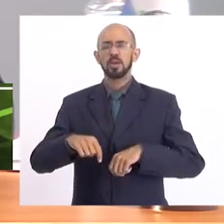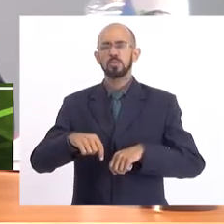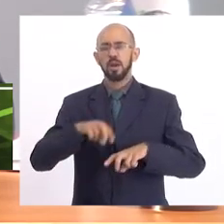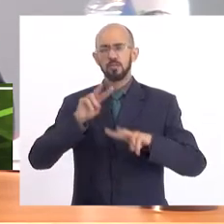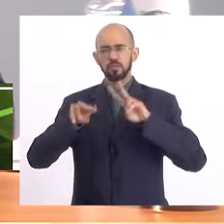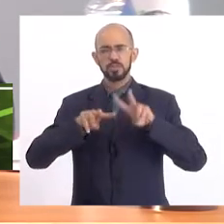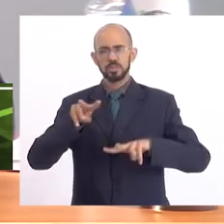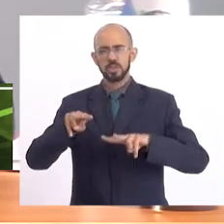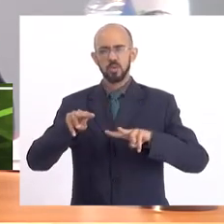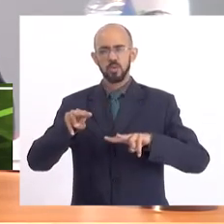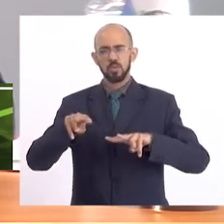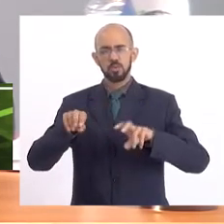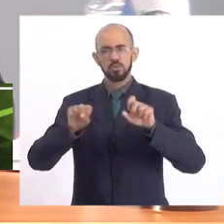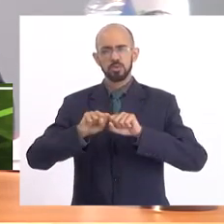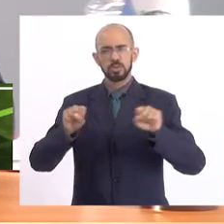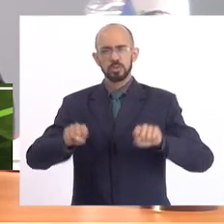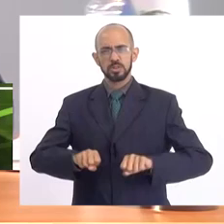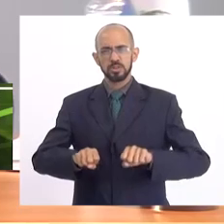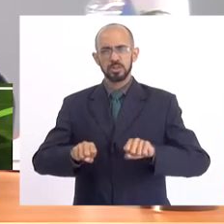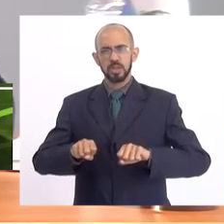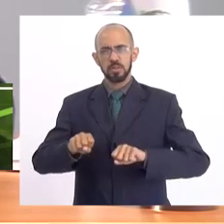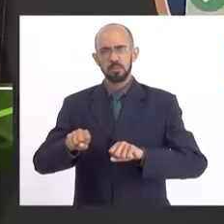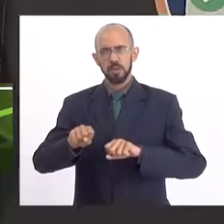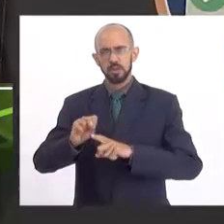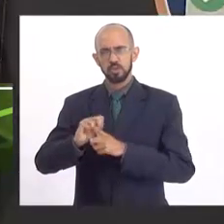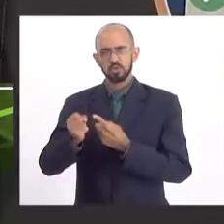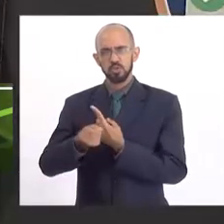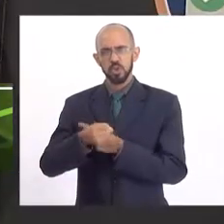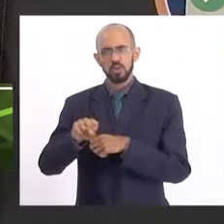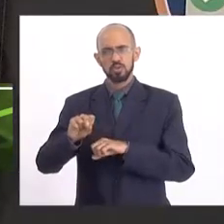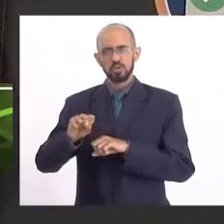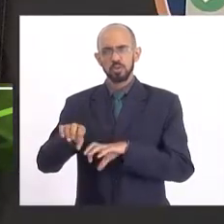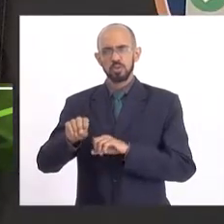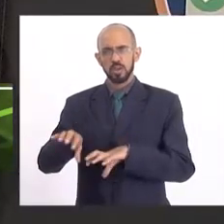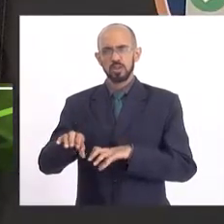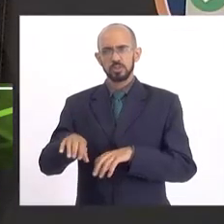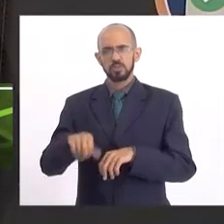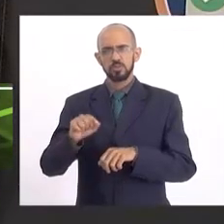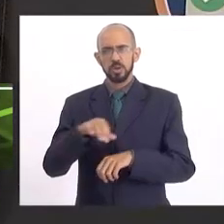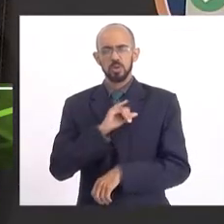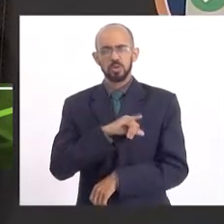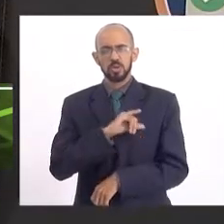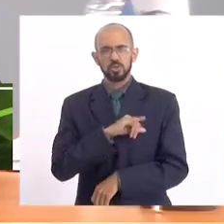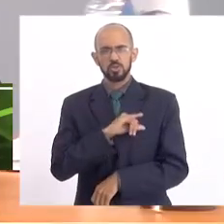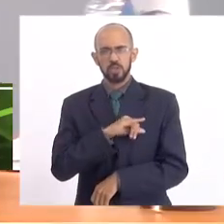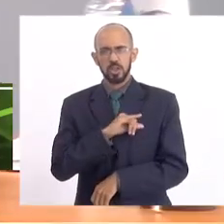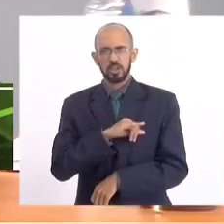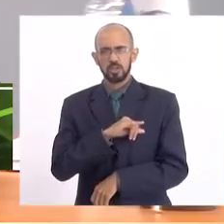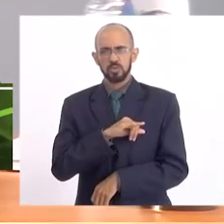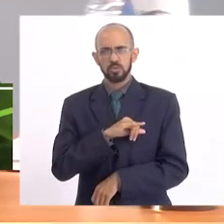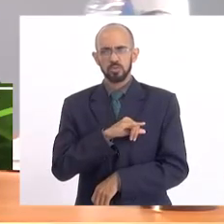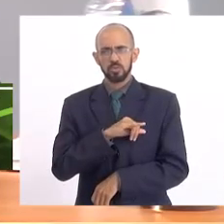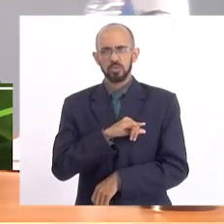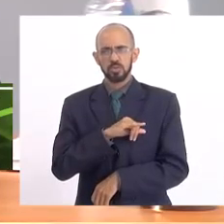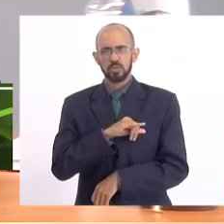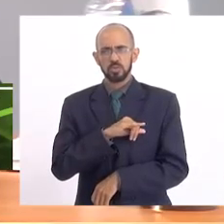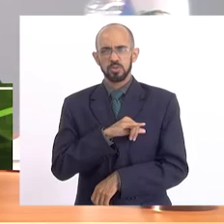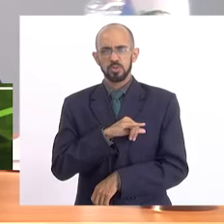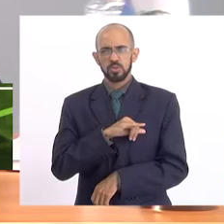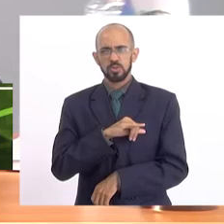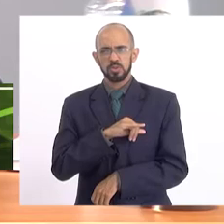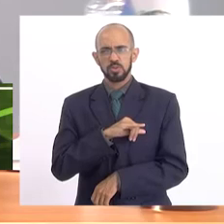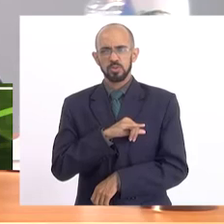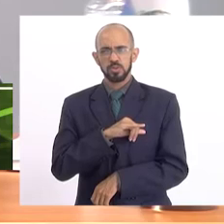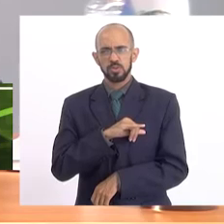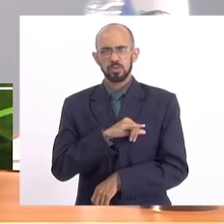pensa para o sistema socioeducativo, para o Degase, para o Rio de Janeiro. e tudo de modo legal